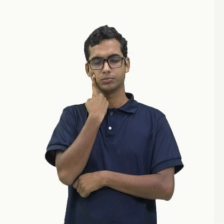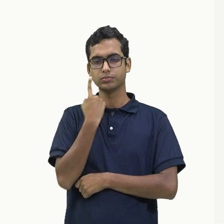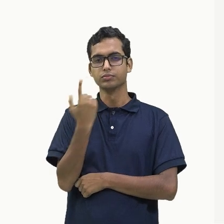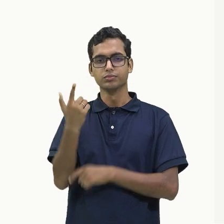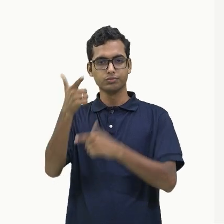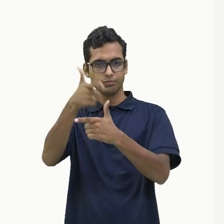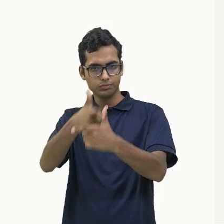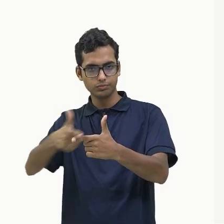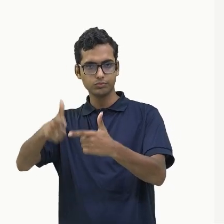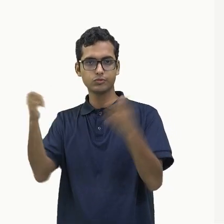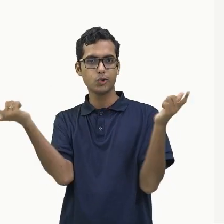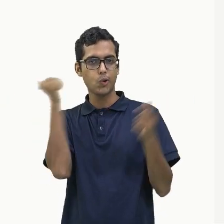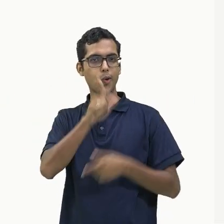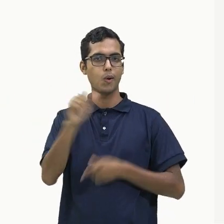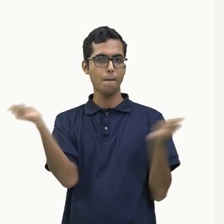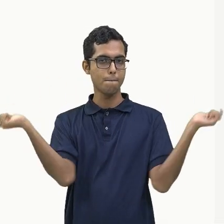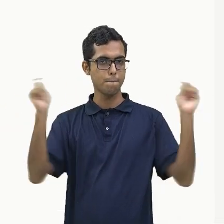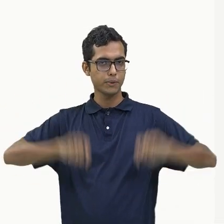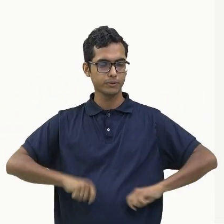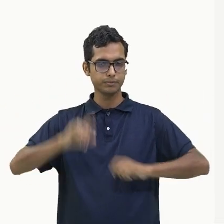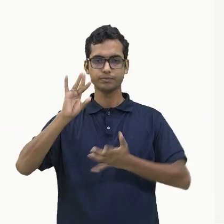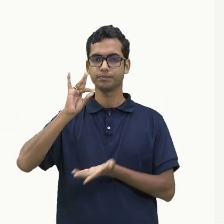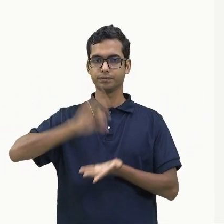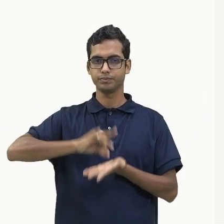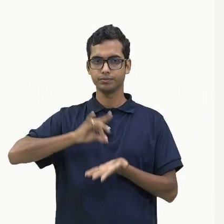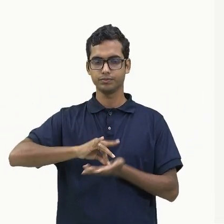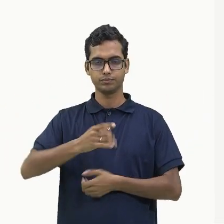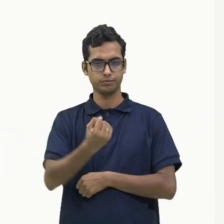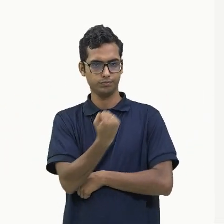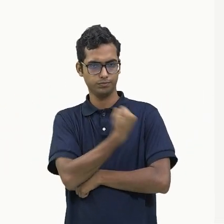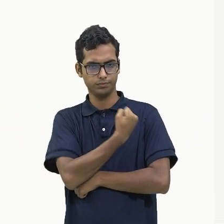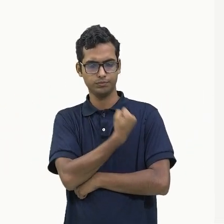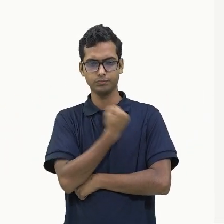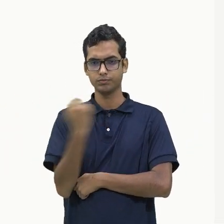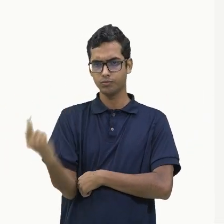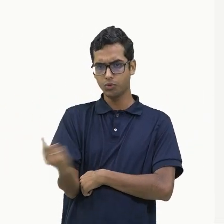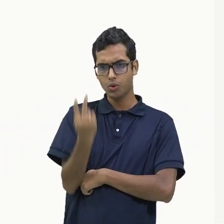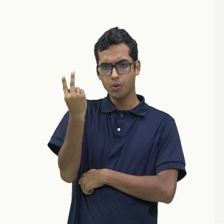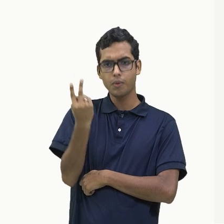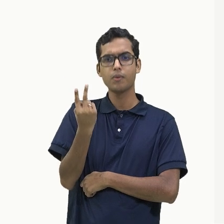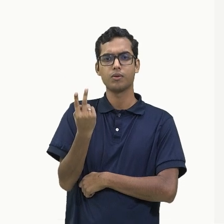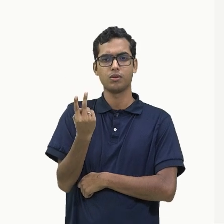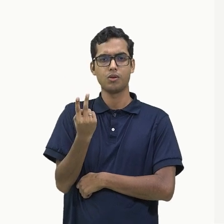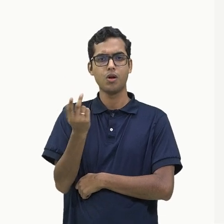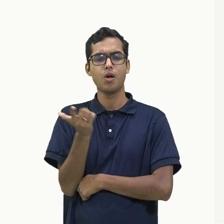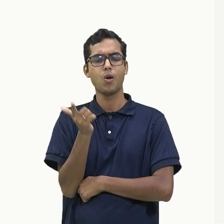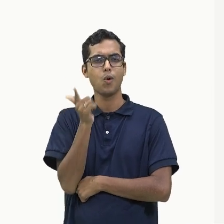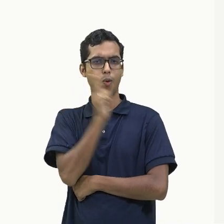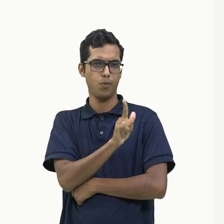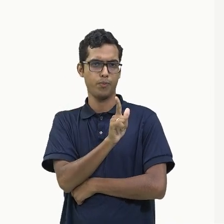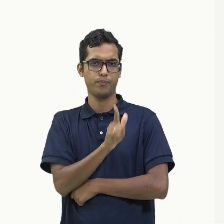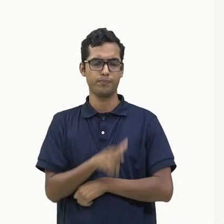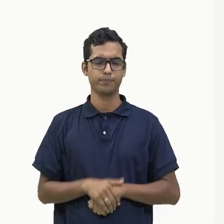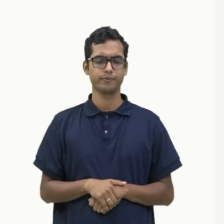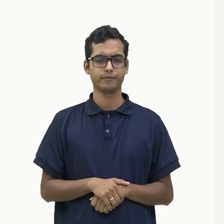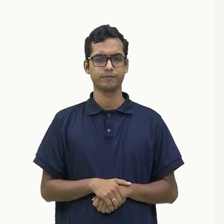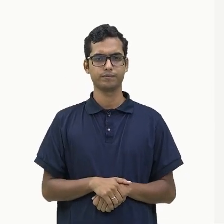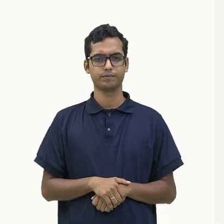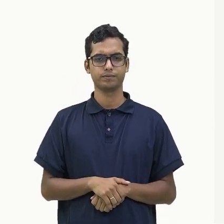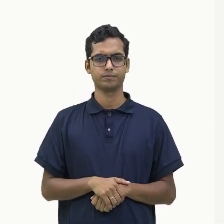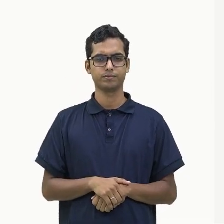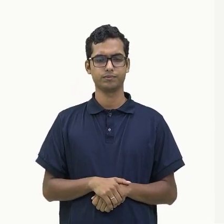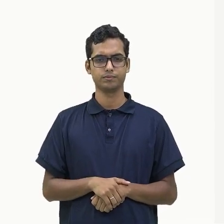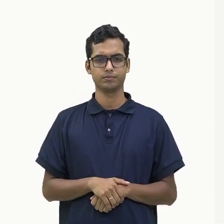eu dividir o número de cima por um valor, eu tenho que dividir por esse mesmo valor na parte de baixo. Nunca pode